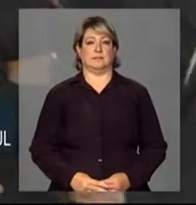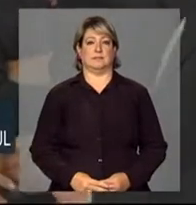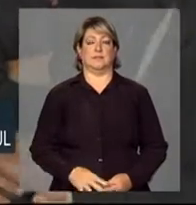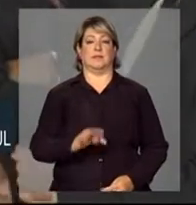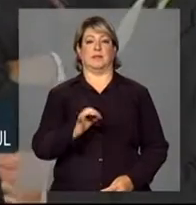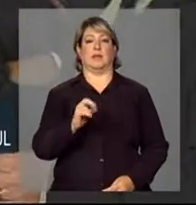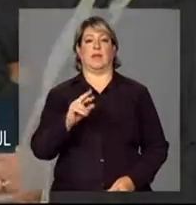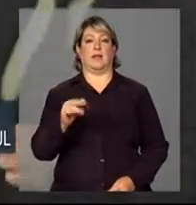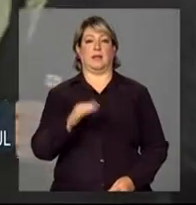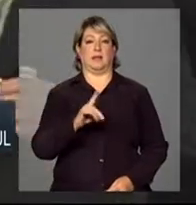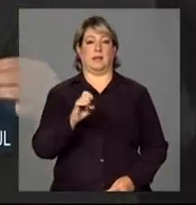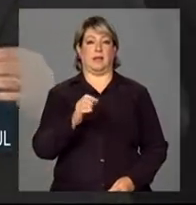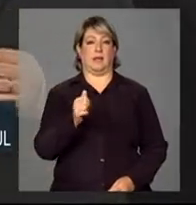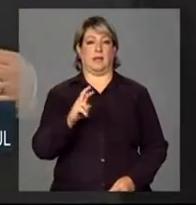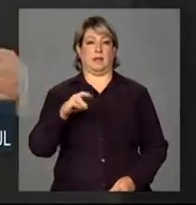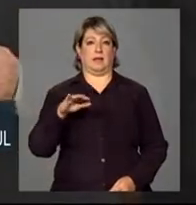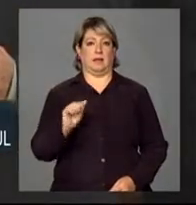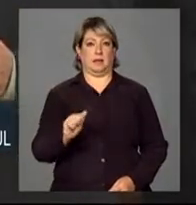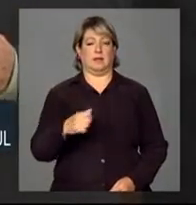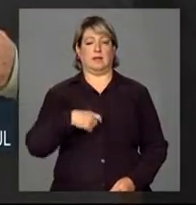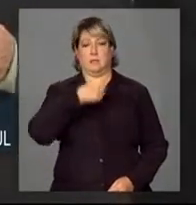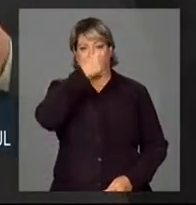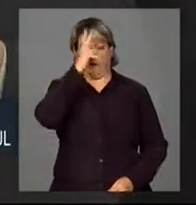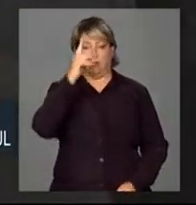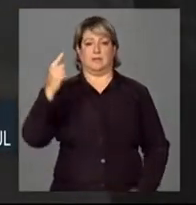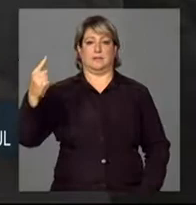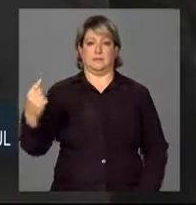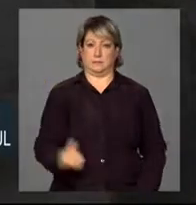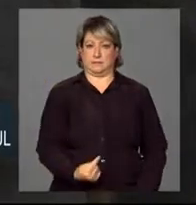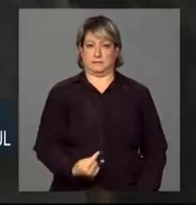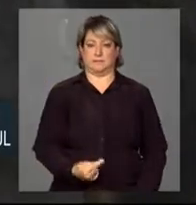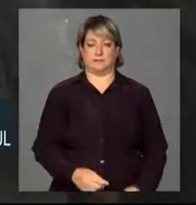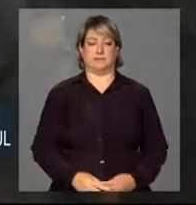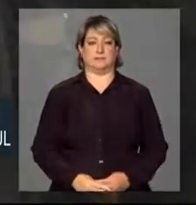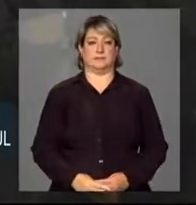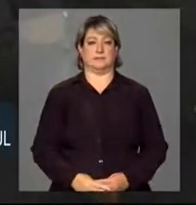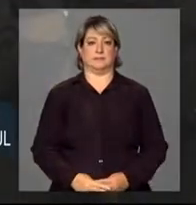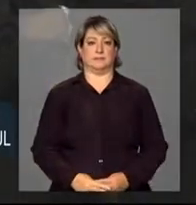Terra de Areia, prefeito Joelci da Rosa Jacobs.